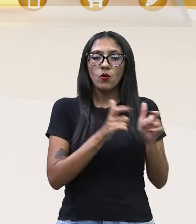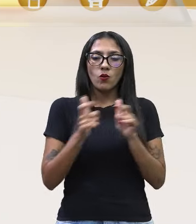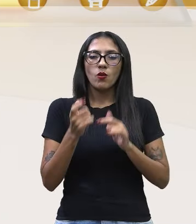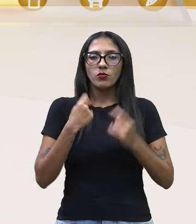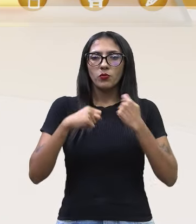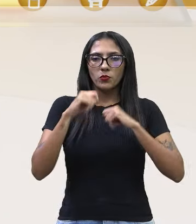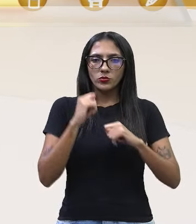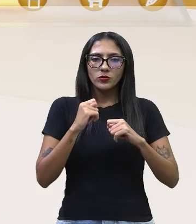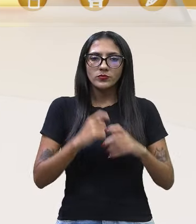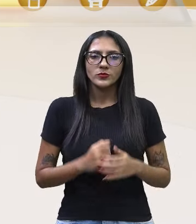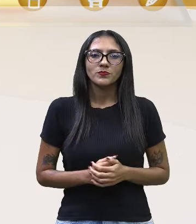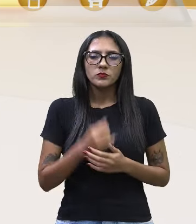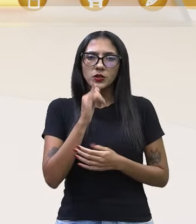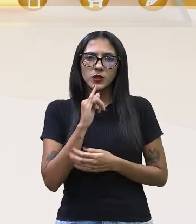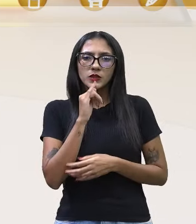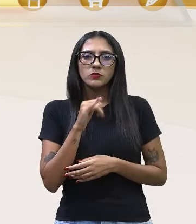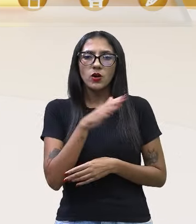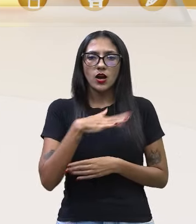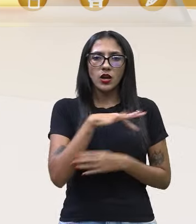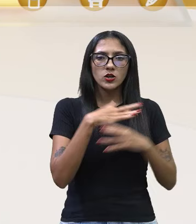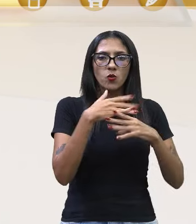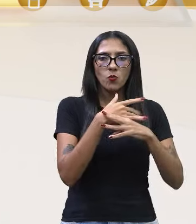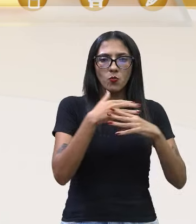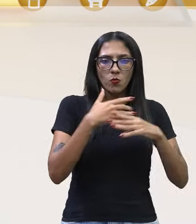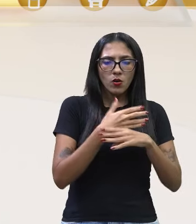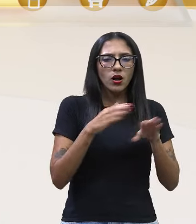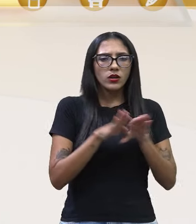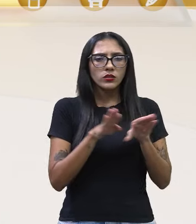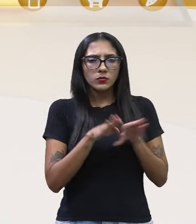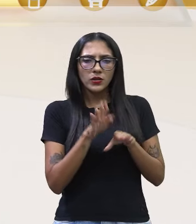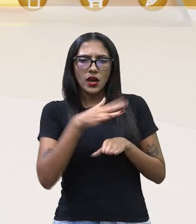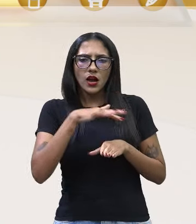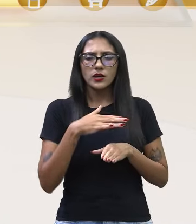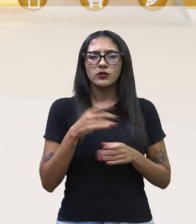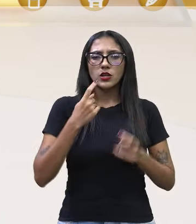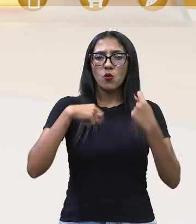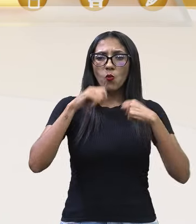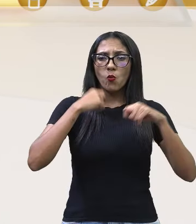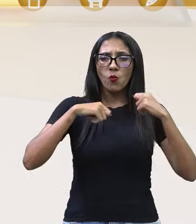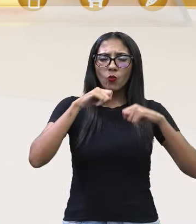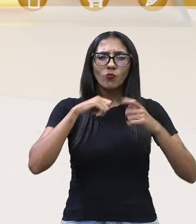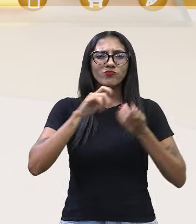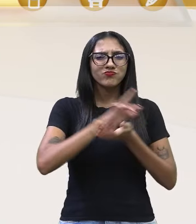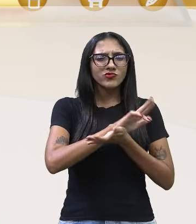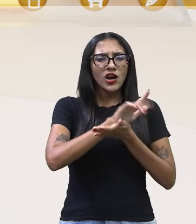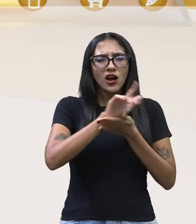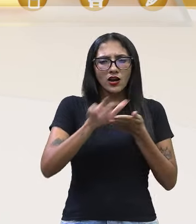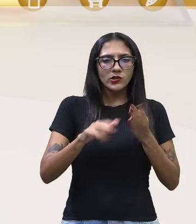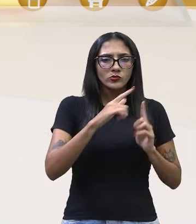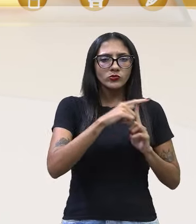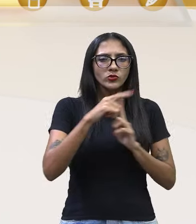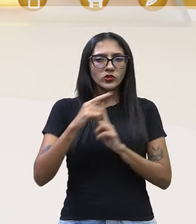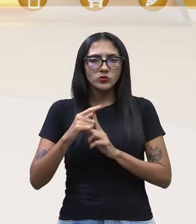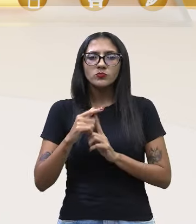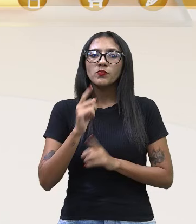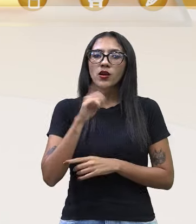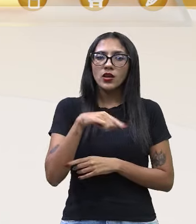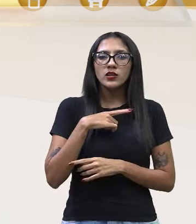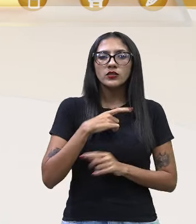enquanto áreas urbanas e regiões Professor com atividades econômicas mais diversificadas tendem a